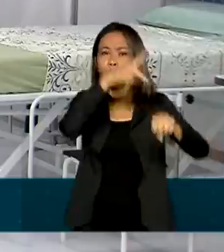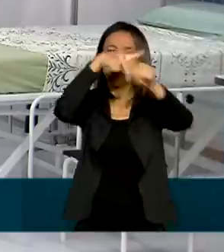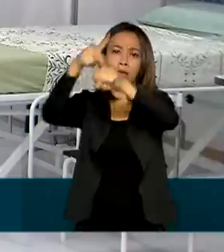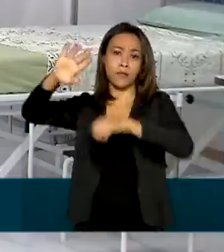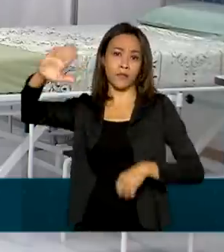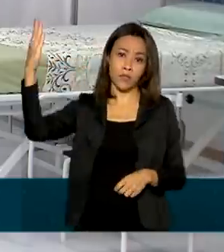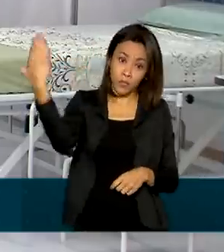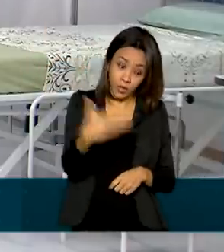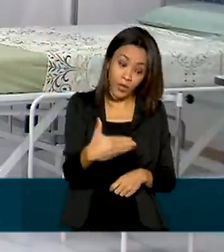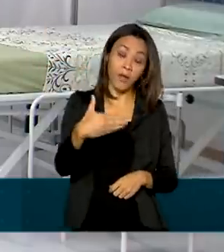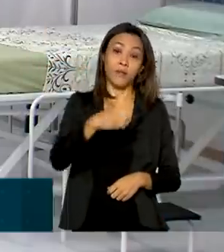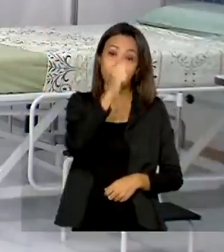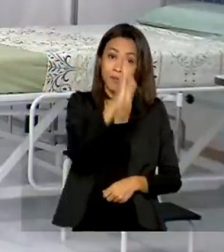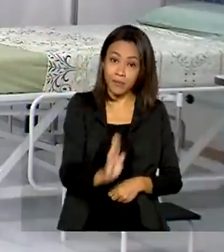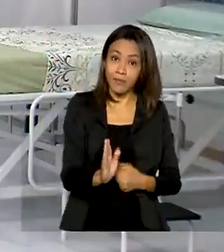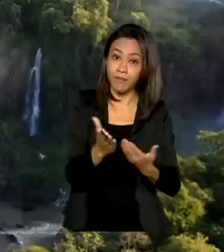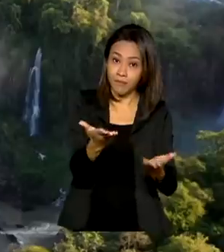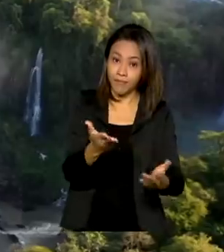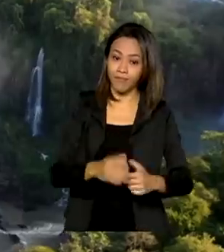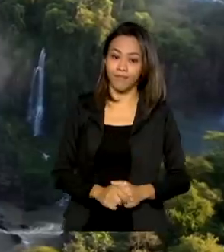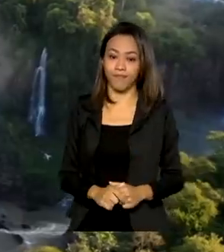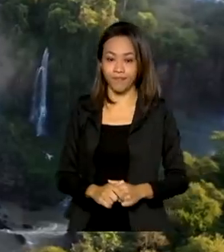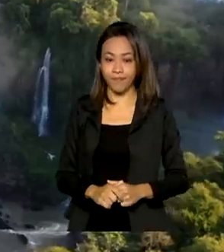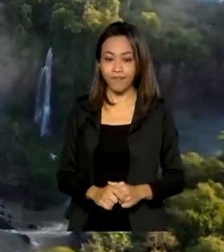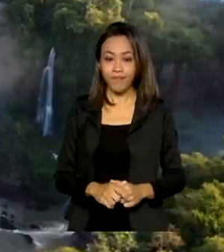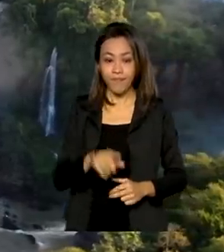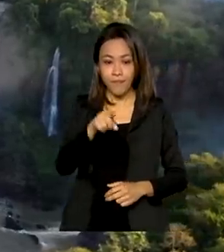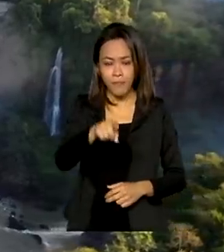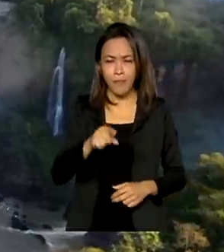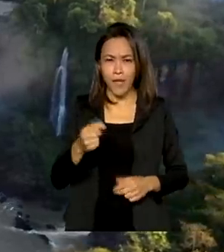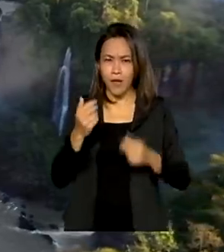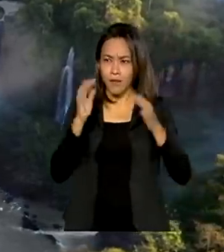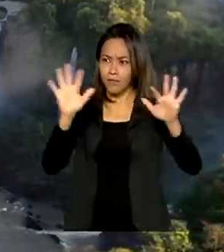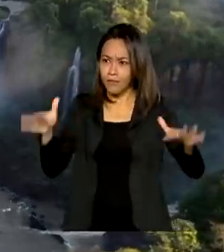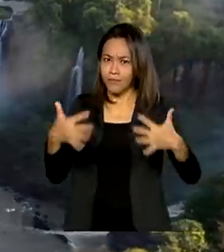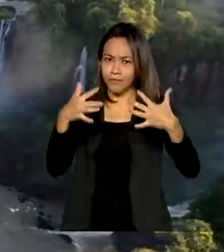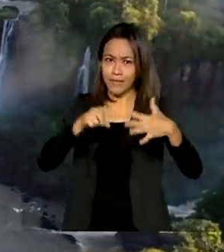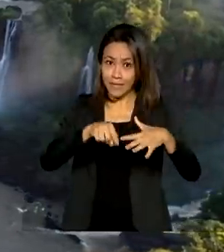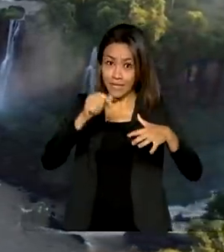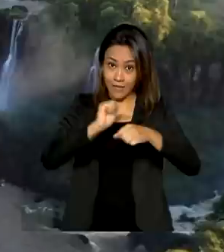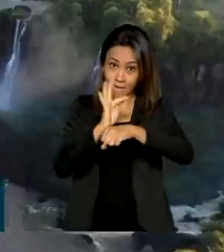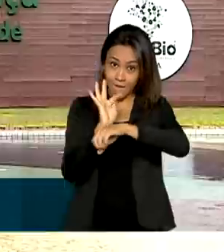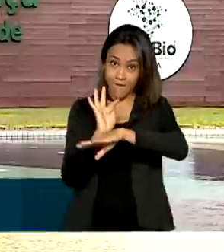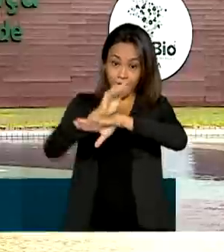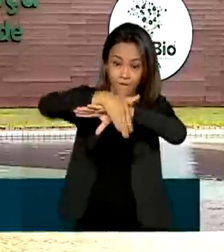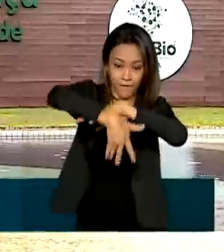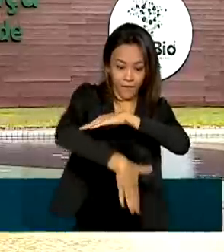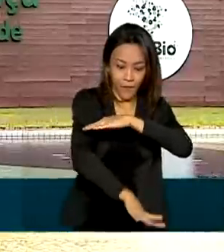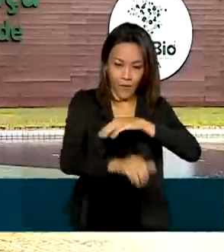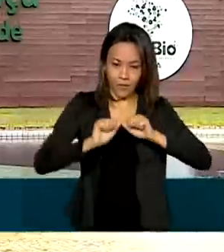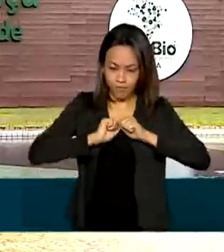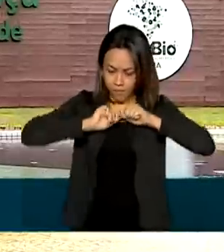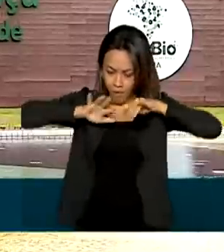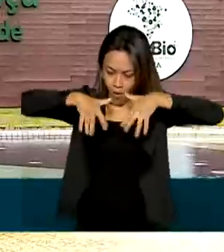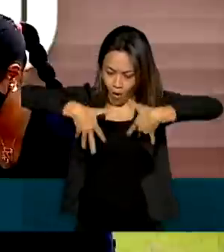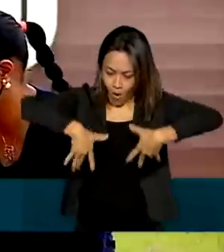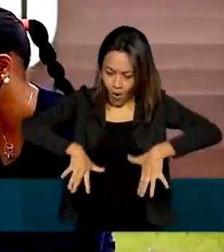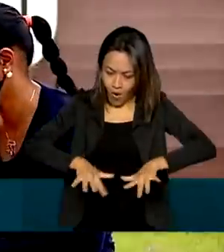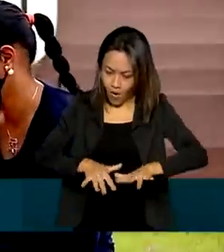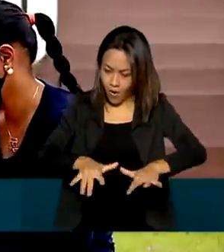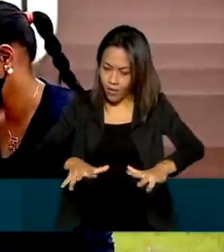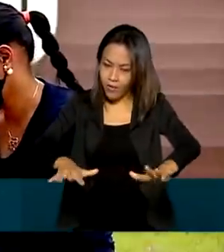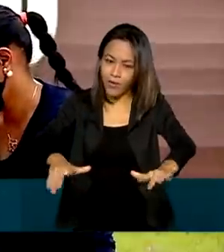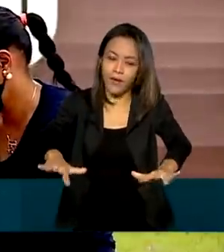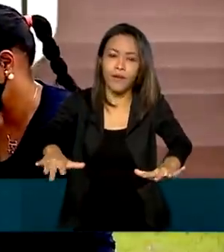acompanha na reportagem, vamos ver. Os maiores atrativos da cidade de Foz do Iguaçu, como o Parque Nacional do Iguaçu,